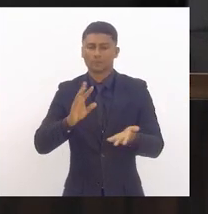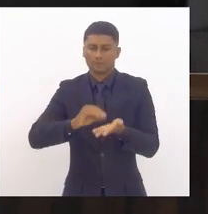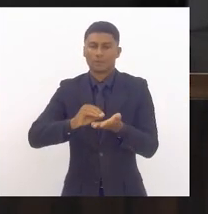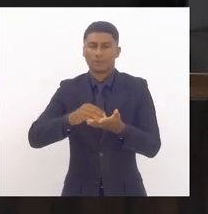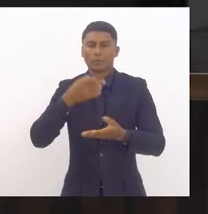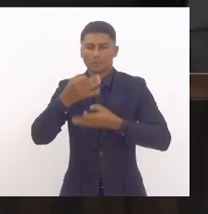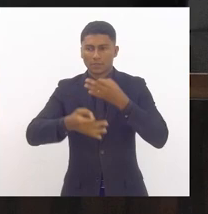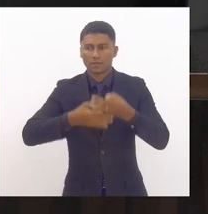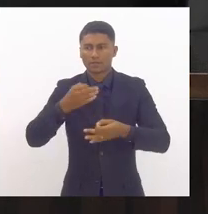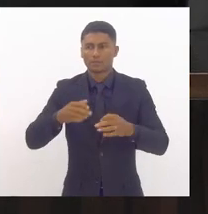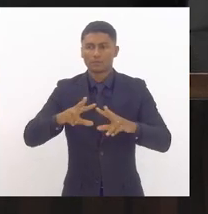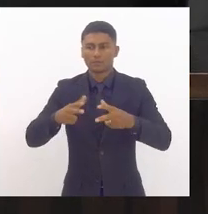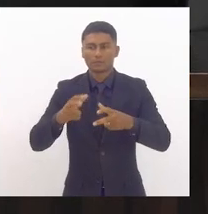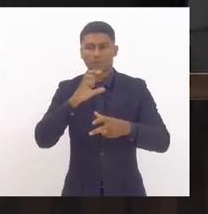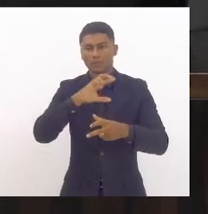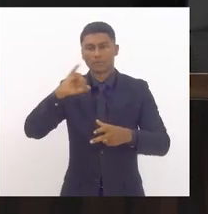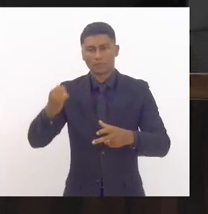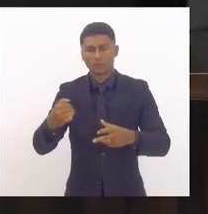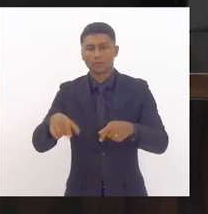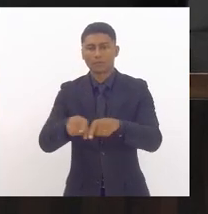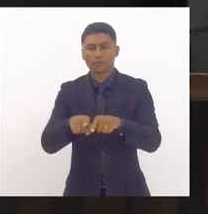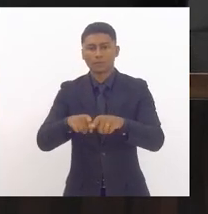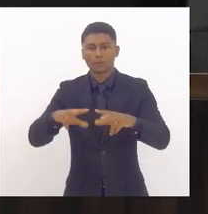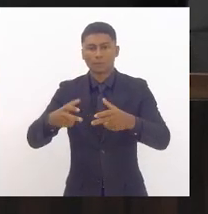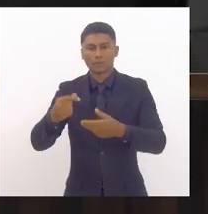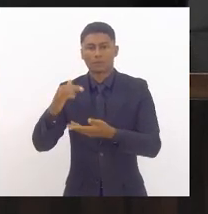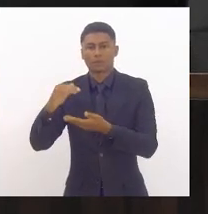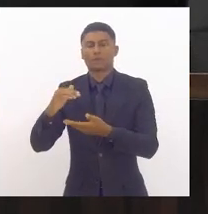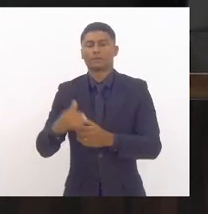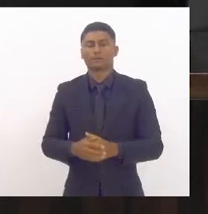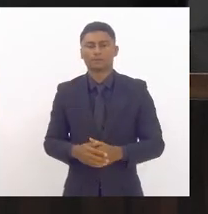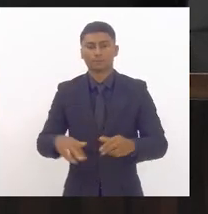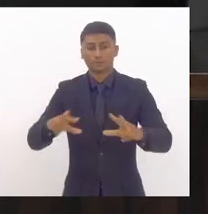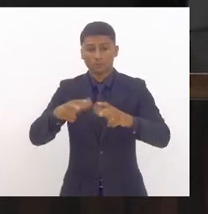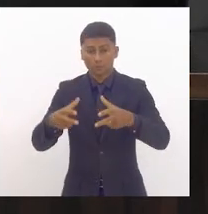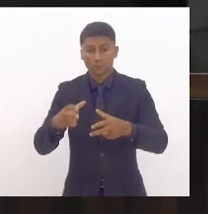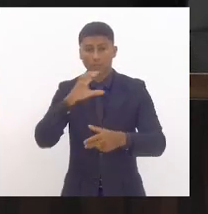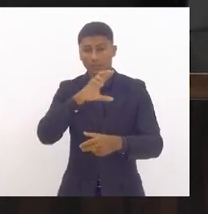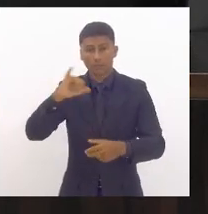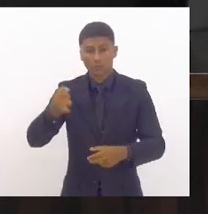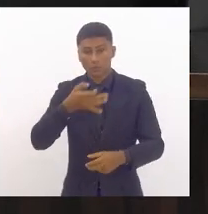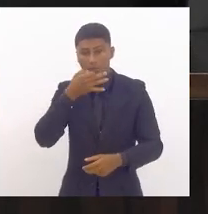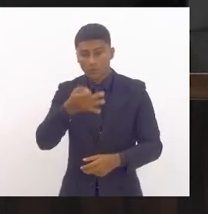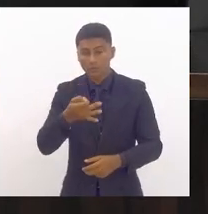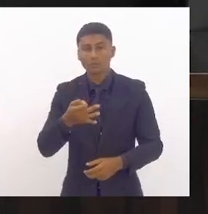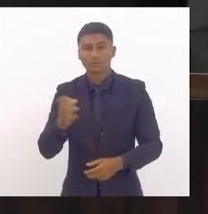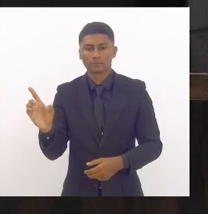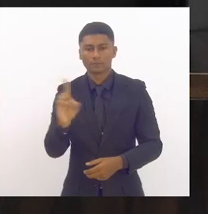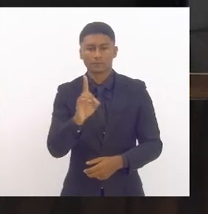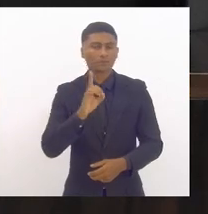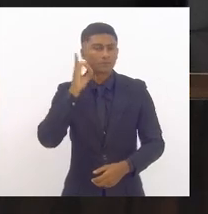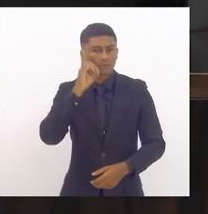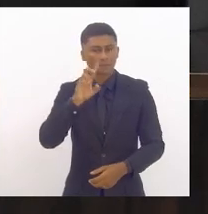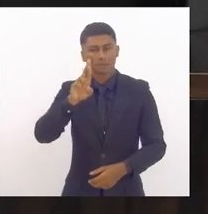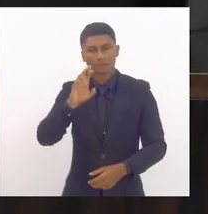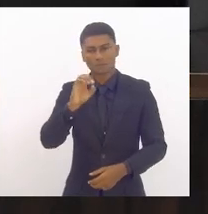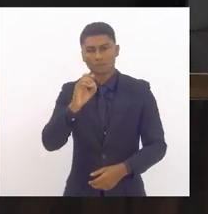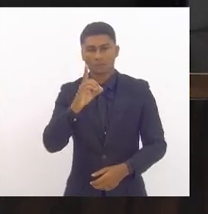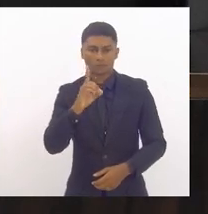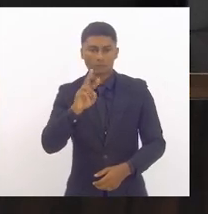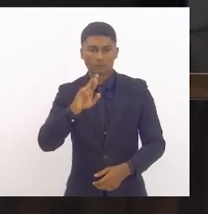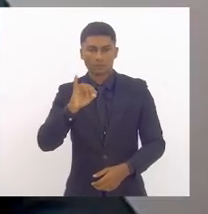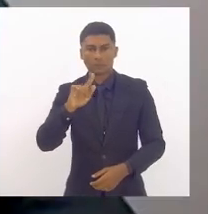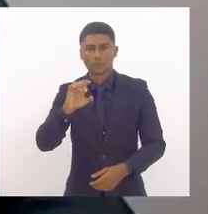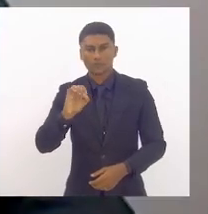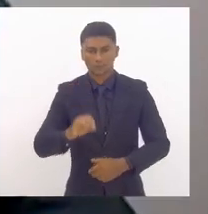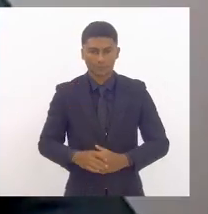comissões de Constituição, Justiça, Servidores Públicos e Orçamento. Para emitir parecer pela Comissão de Constituição e Justiça, deputado Rodrigo Bacelar.